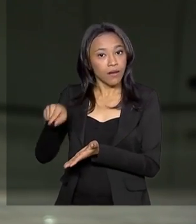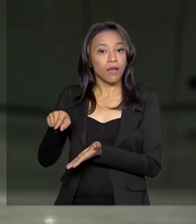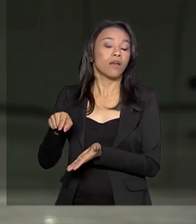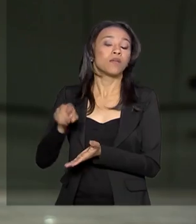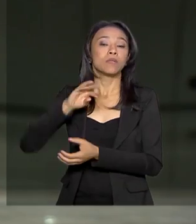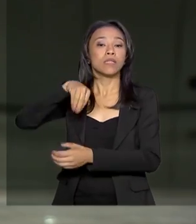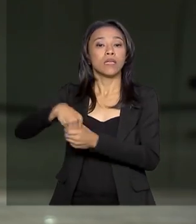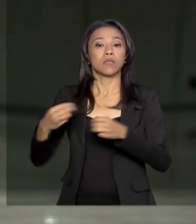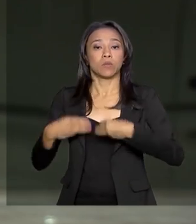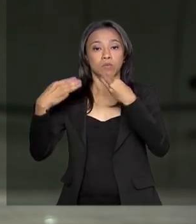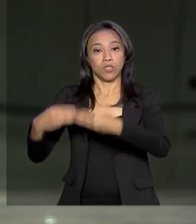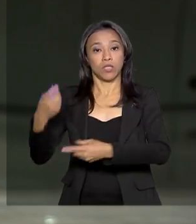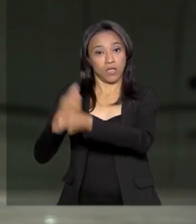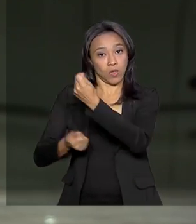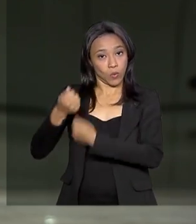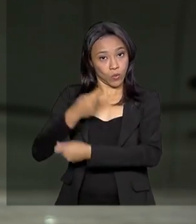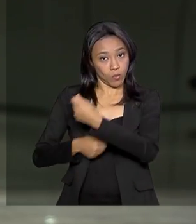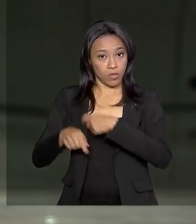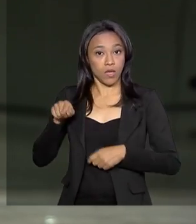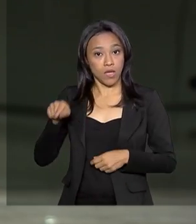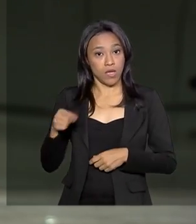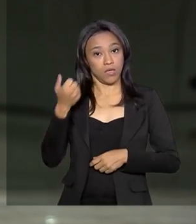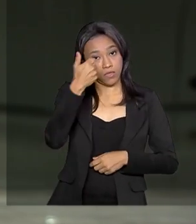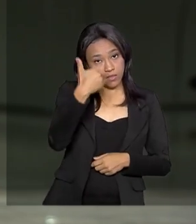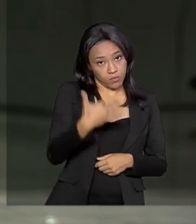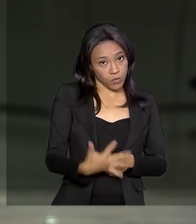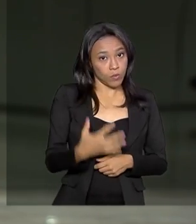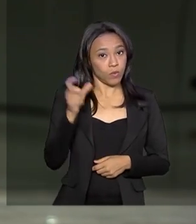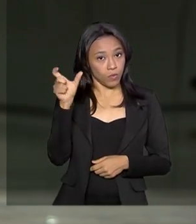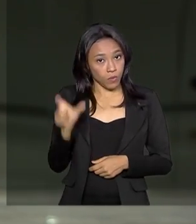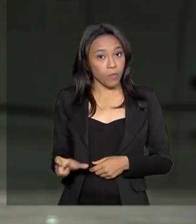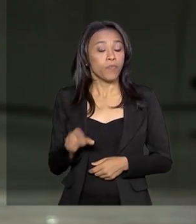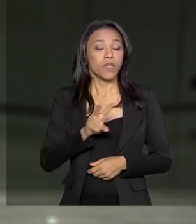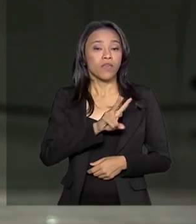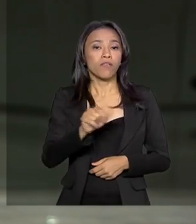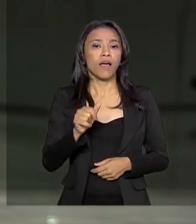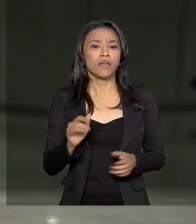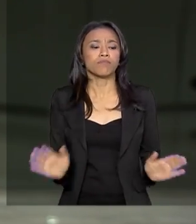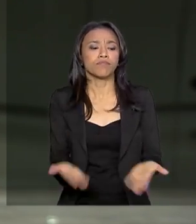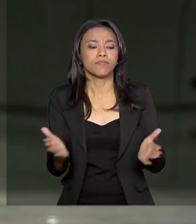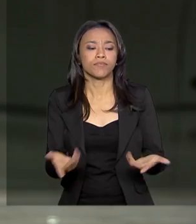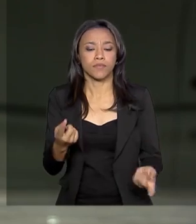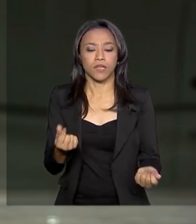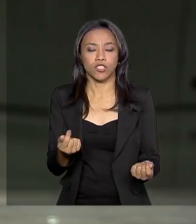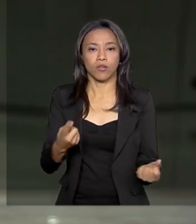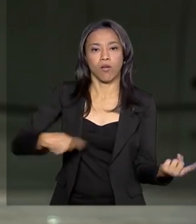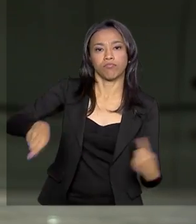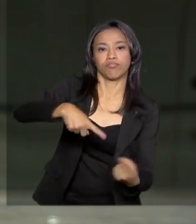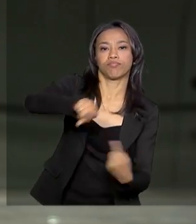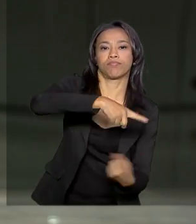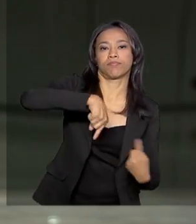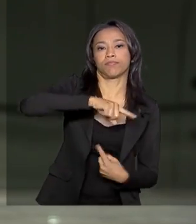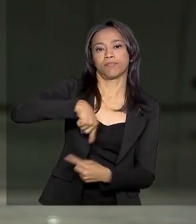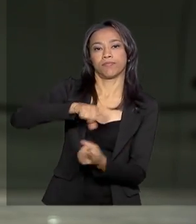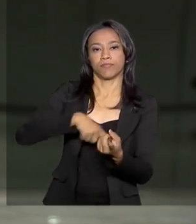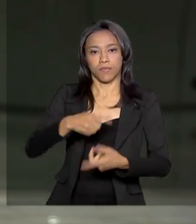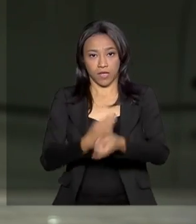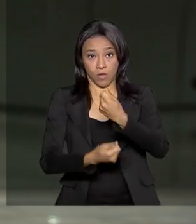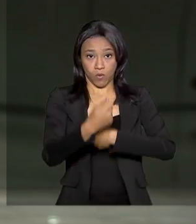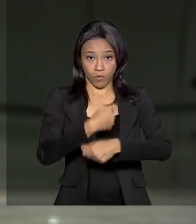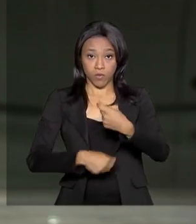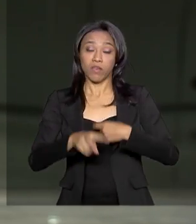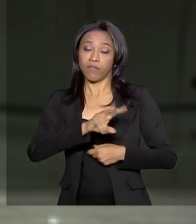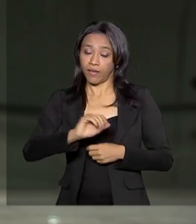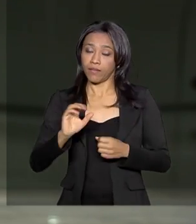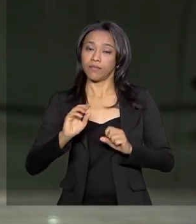Economia, Rogério Marinho. Ele destacou que a medida vai aquecer a economia e dar segurança a